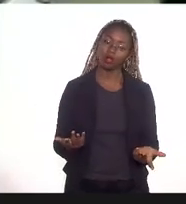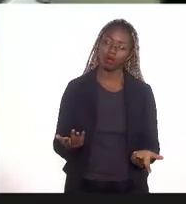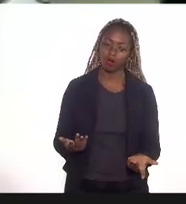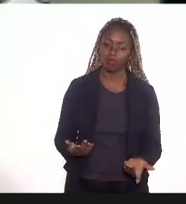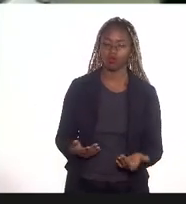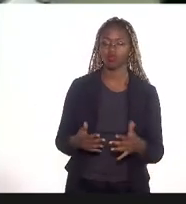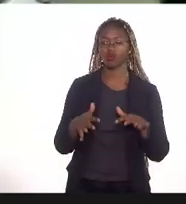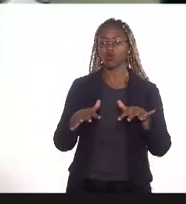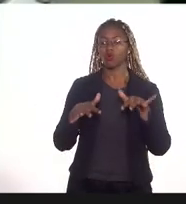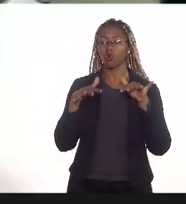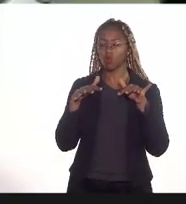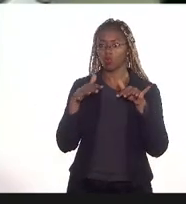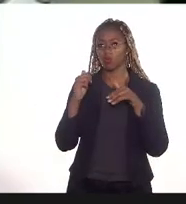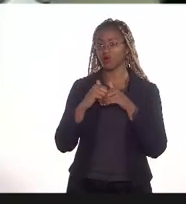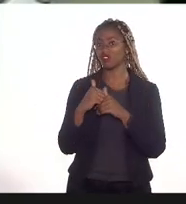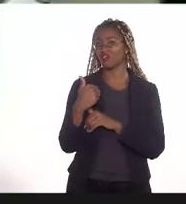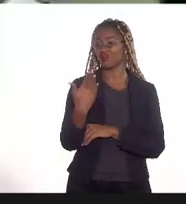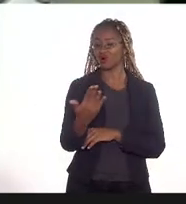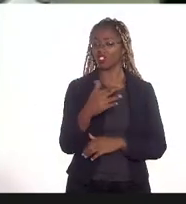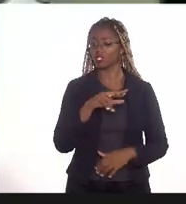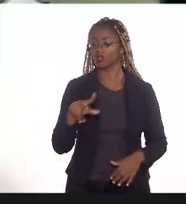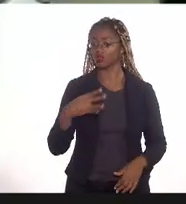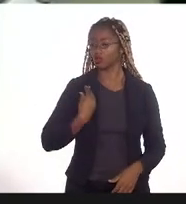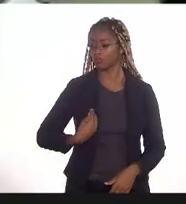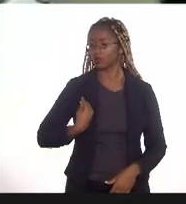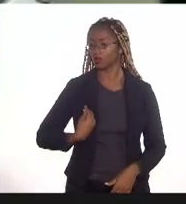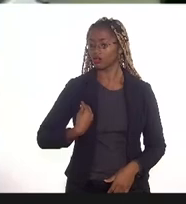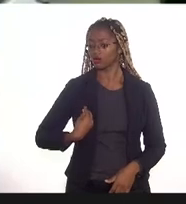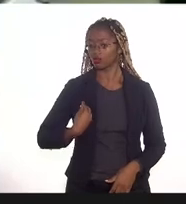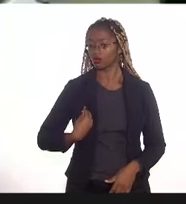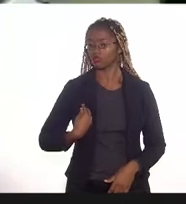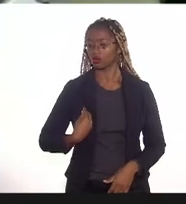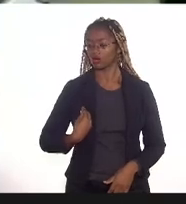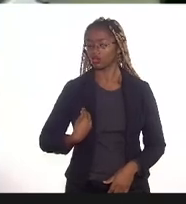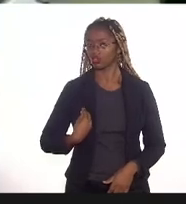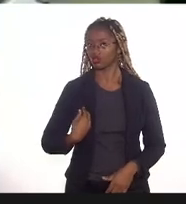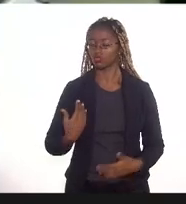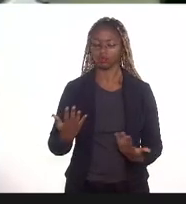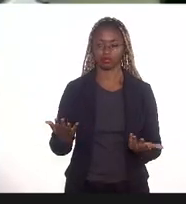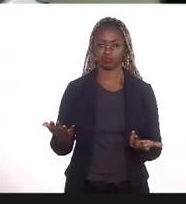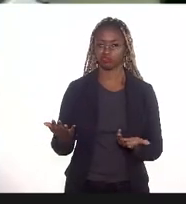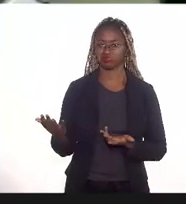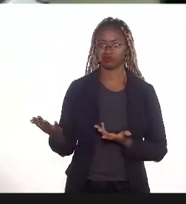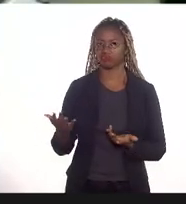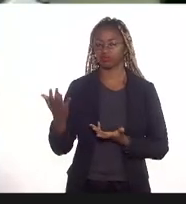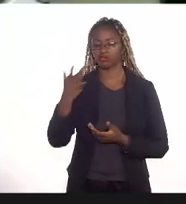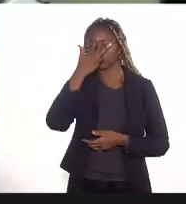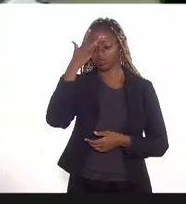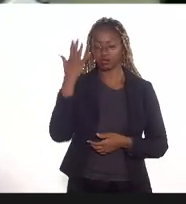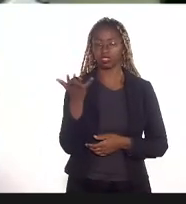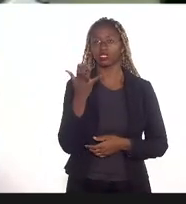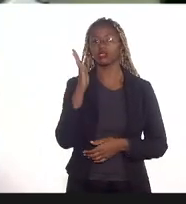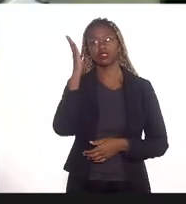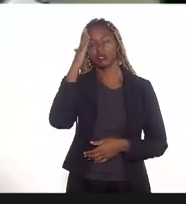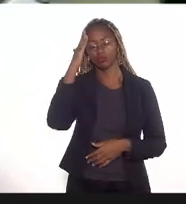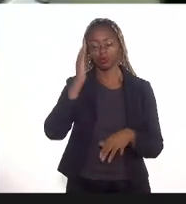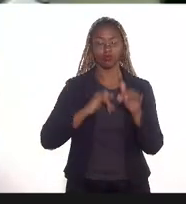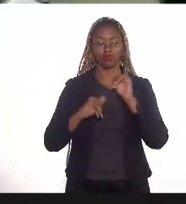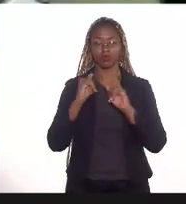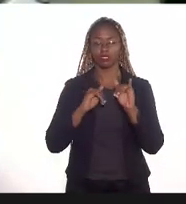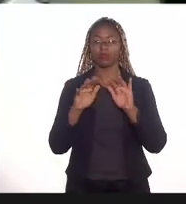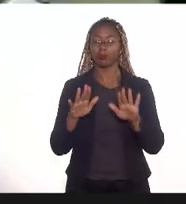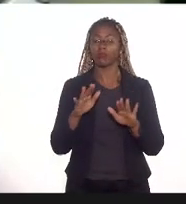público externo, digamos, não participativo, alguém que esteja querendo saber uma informação, Mas, com